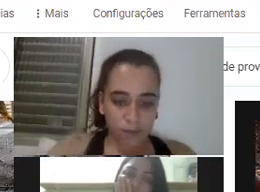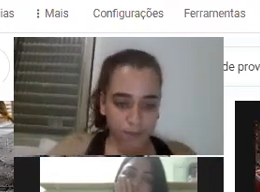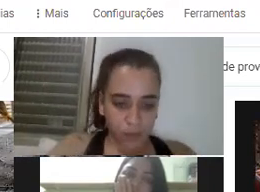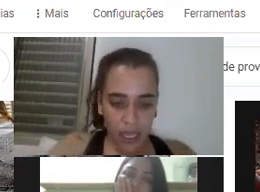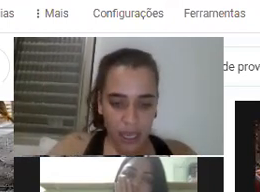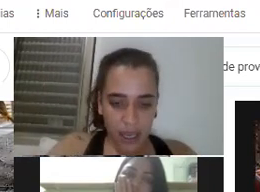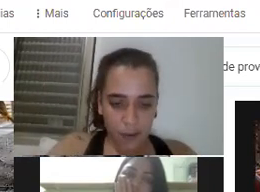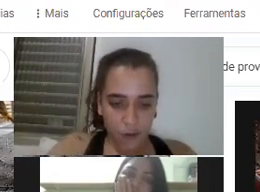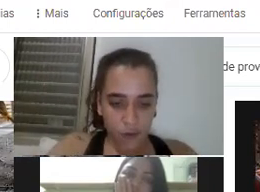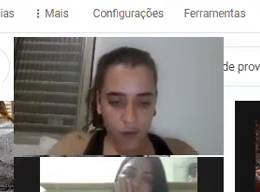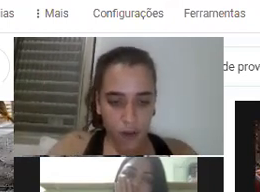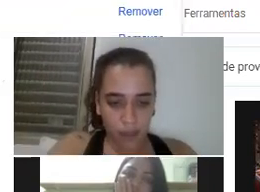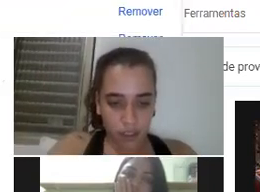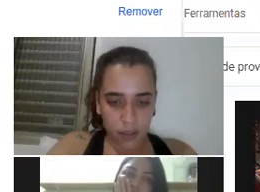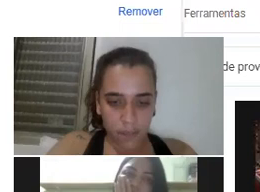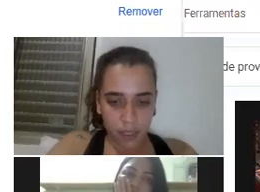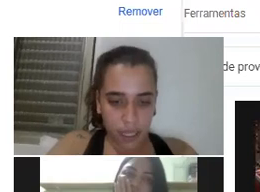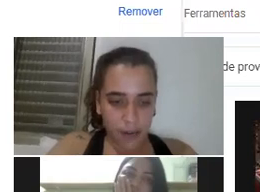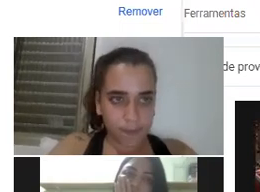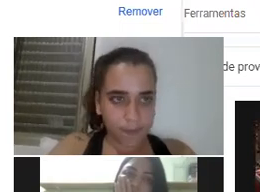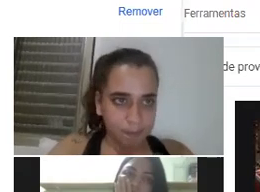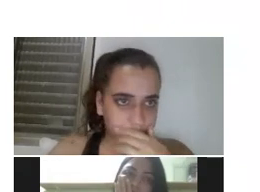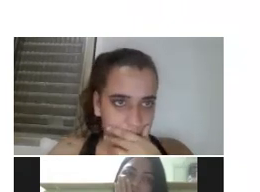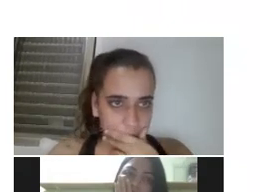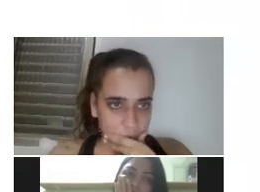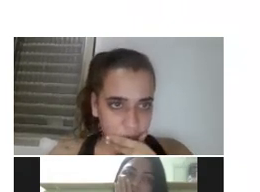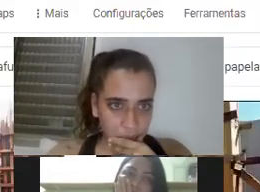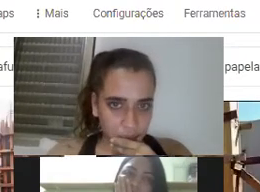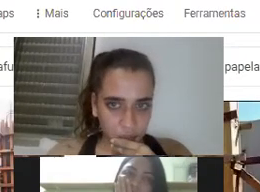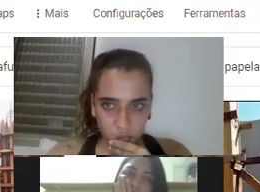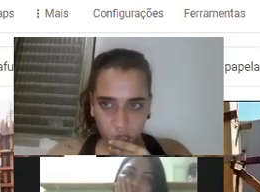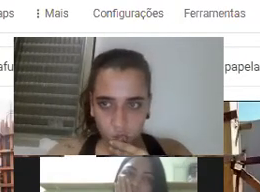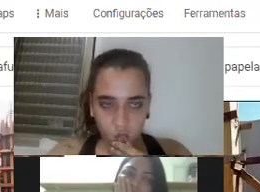exemplo, forma de pilar.